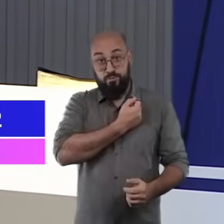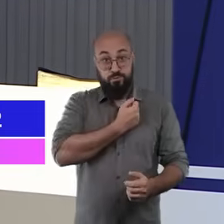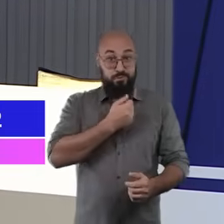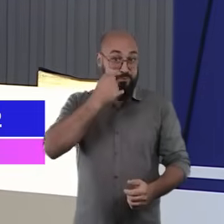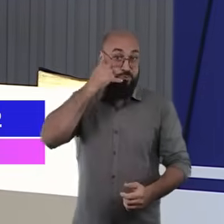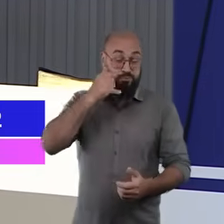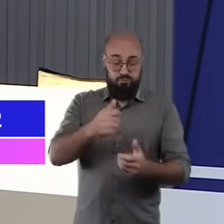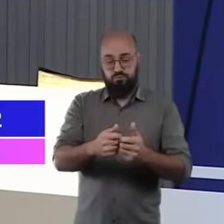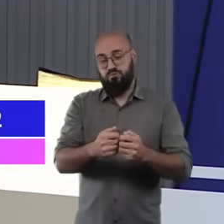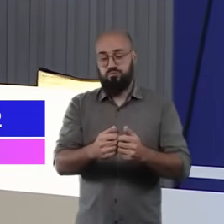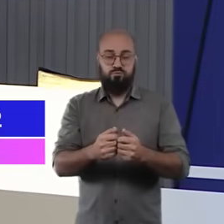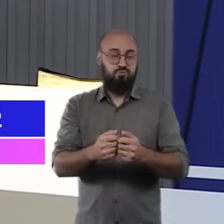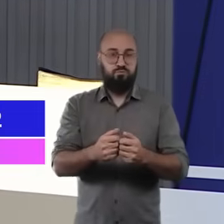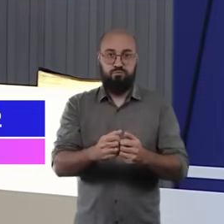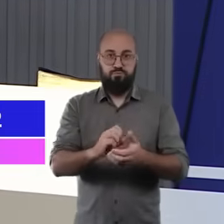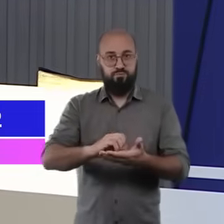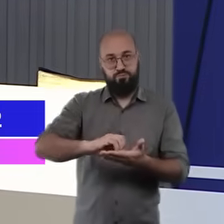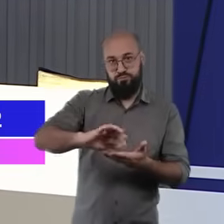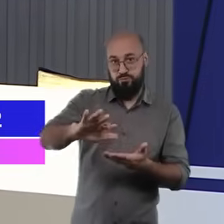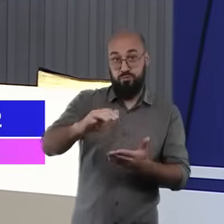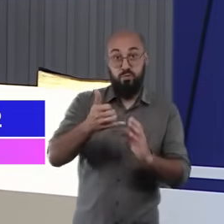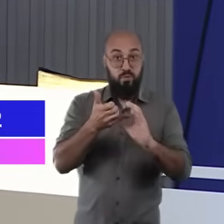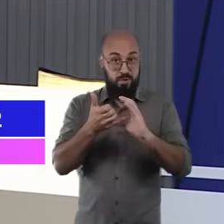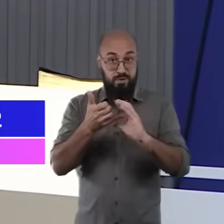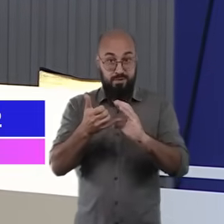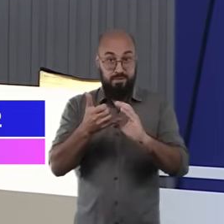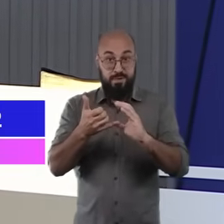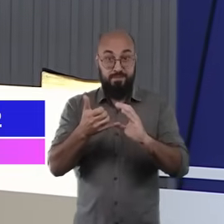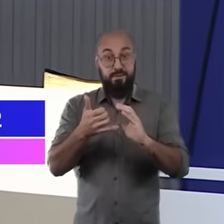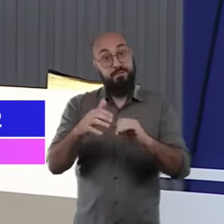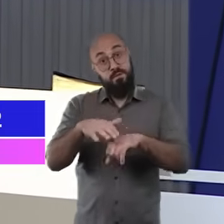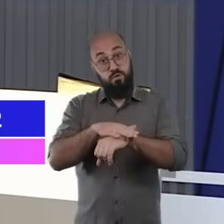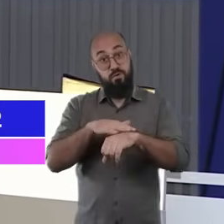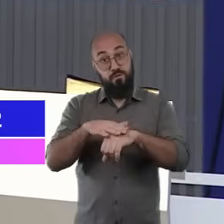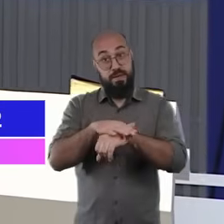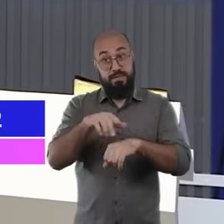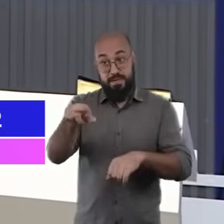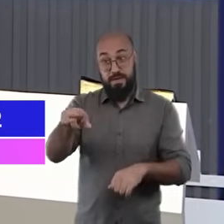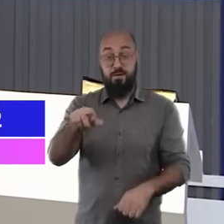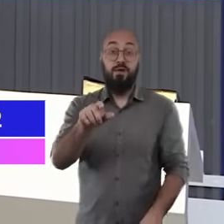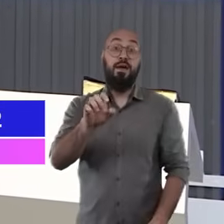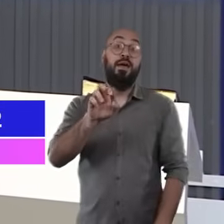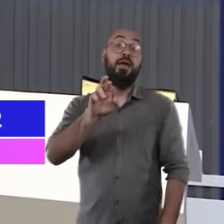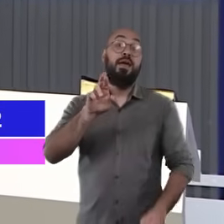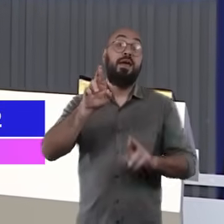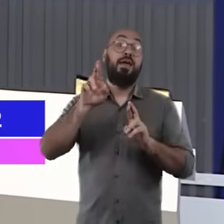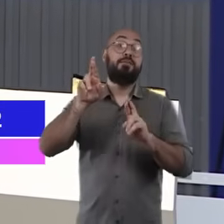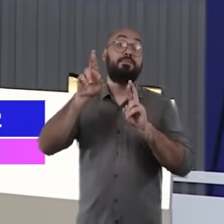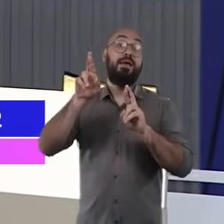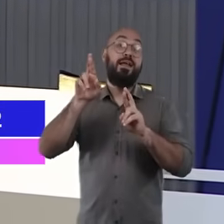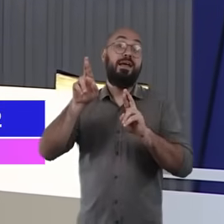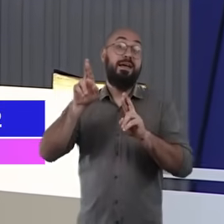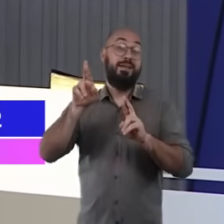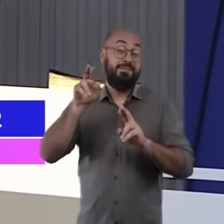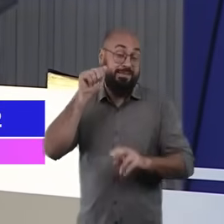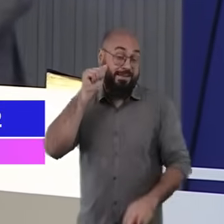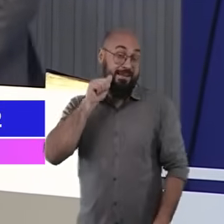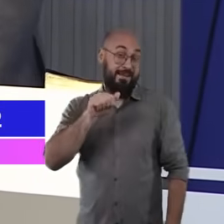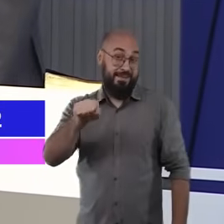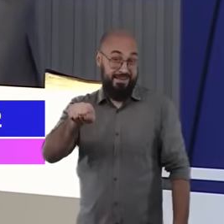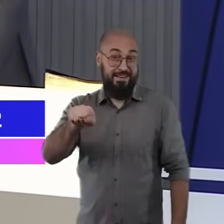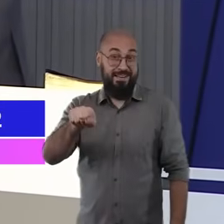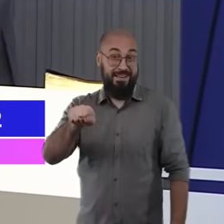seu celular e mandando uma mensagem no WhatsApp, você vai conversar com a Esperança. Eu estou aqui com o meu WhatsApp